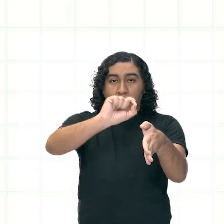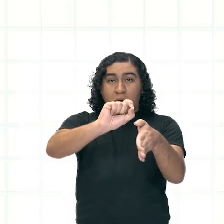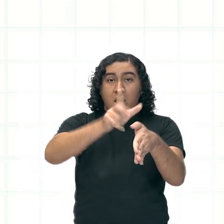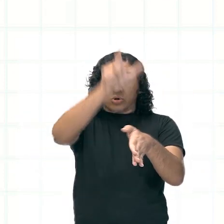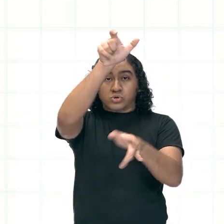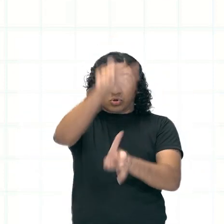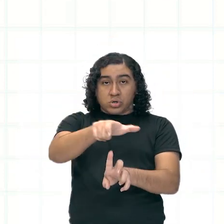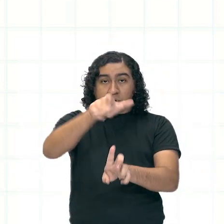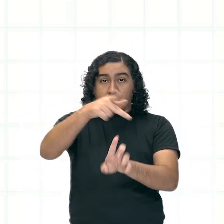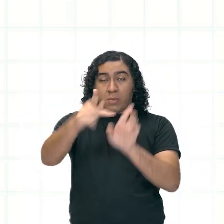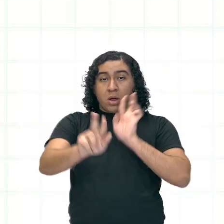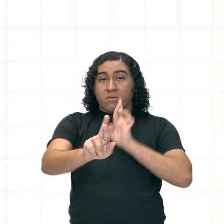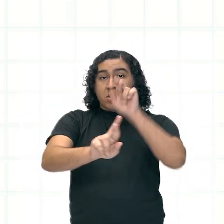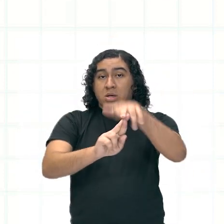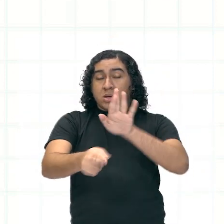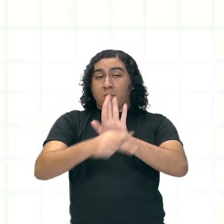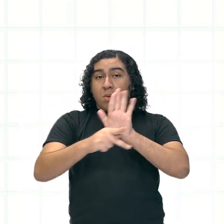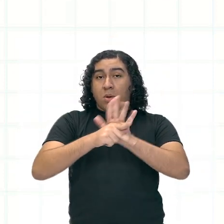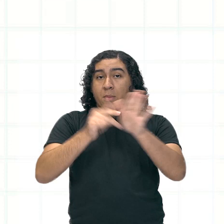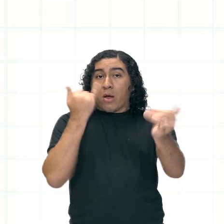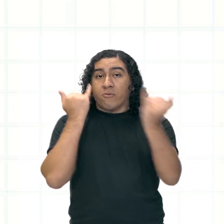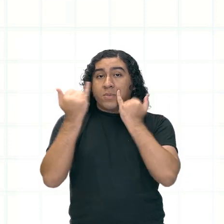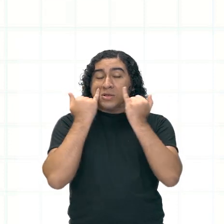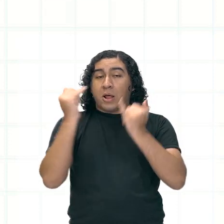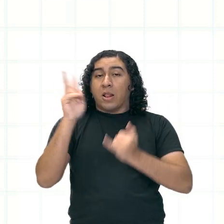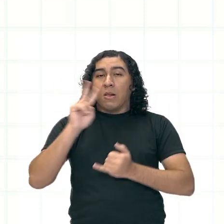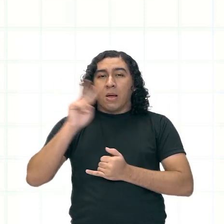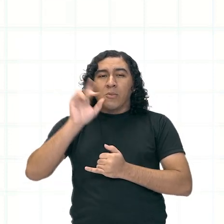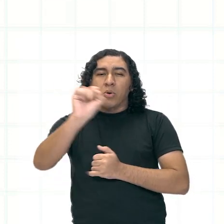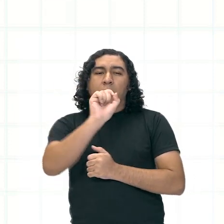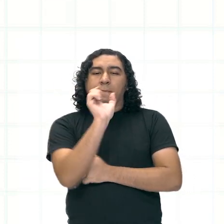aqui mais uma vez, verificamos que a